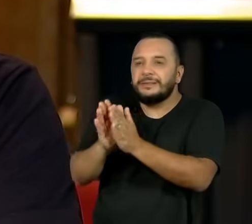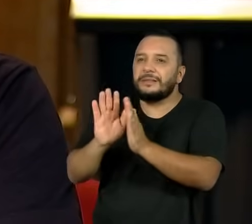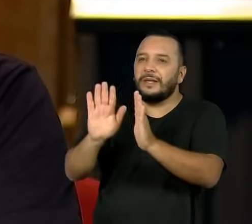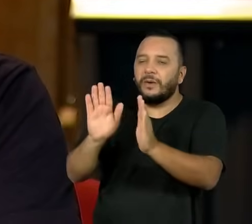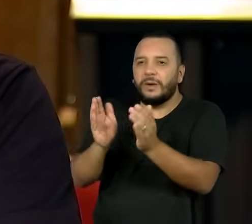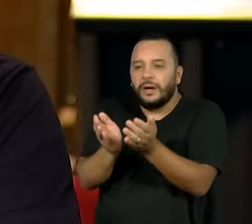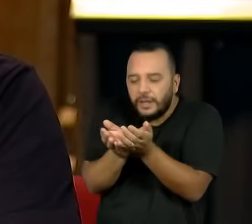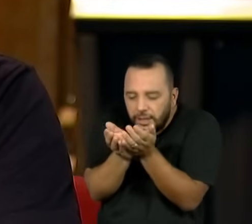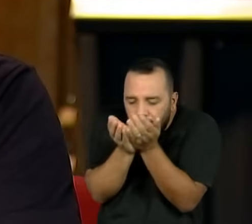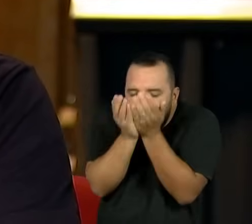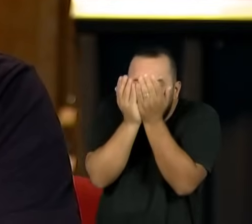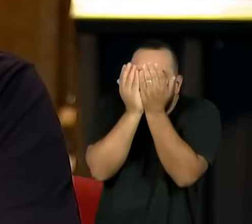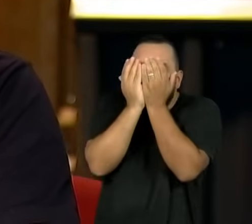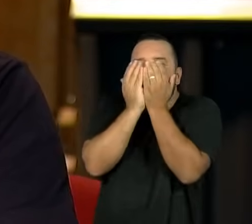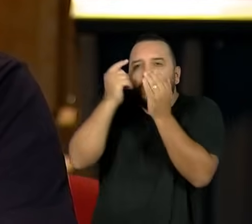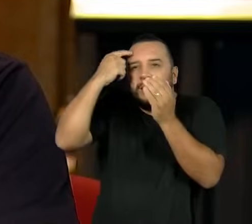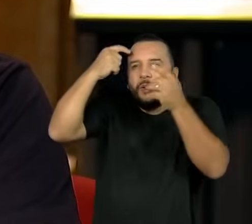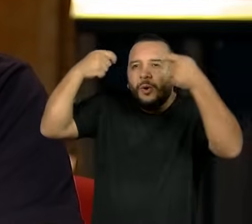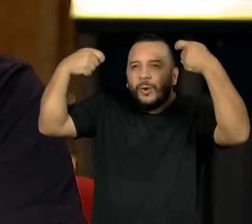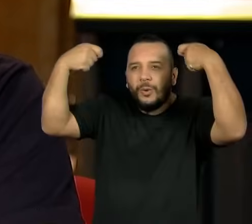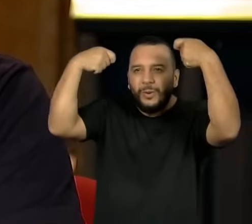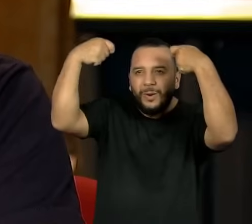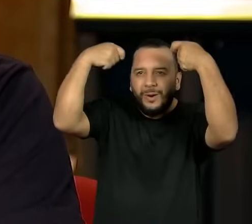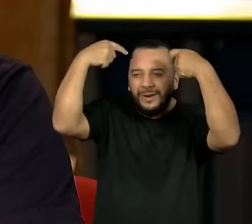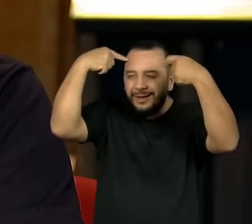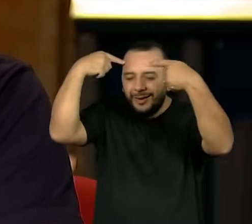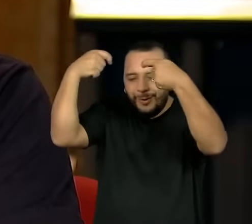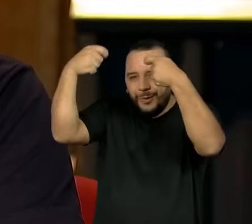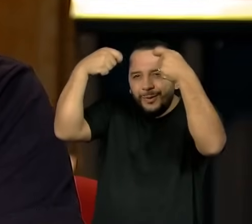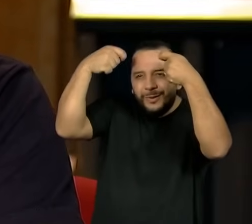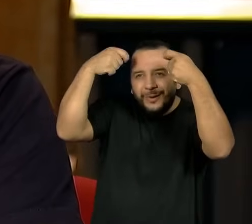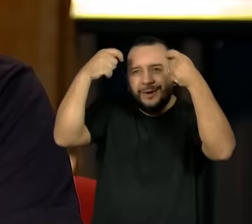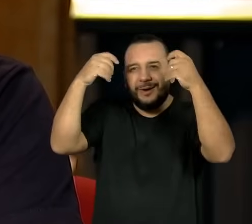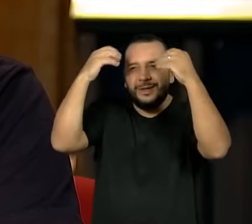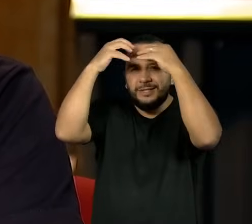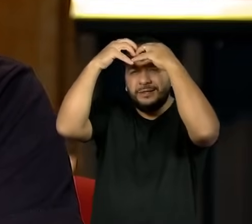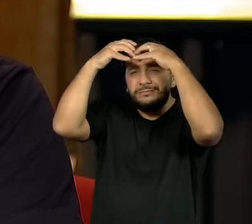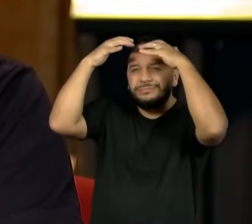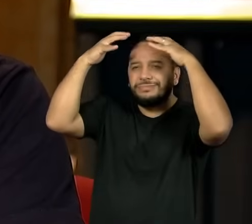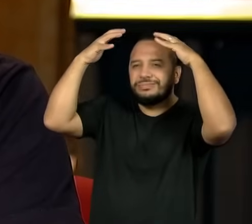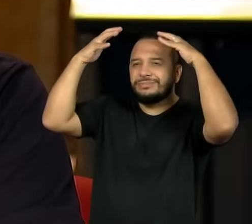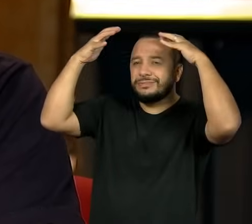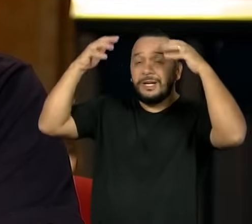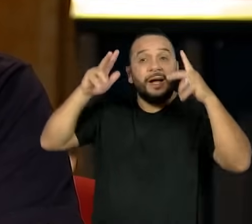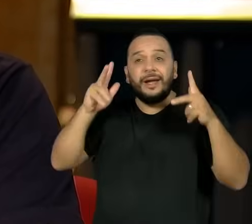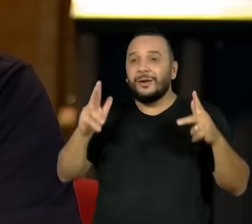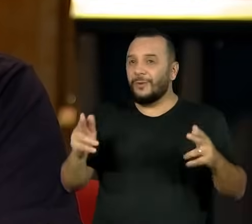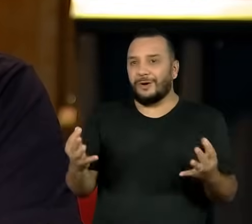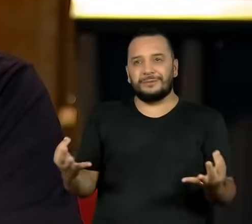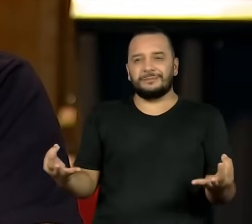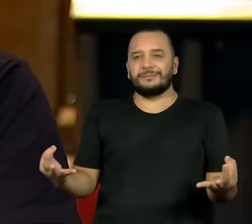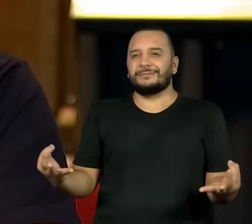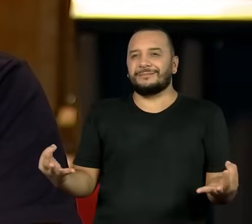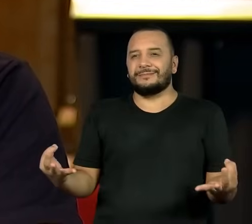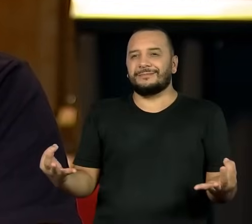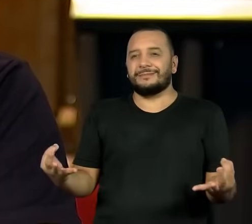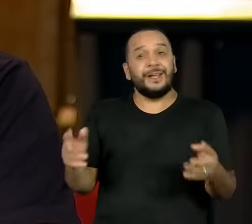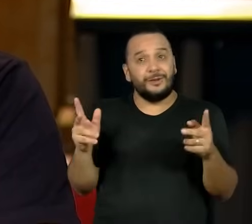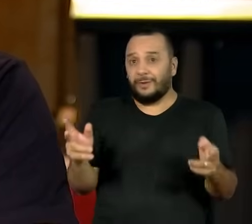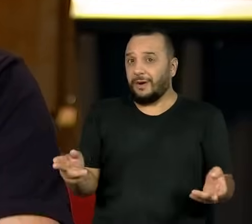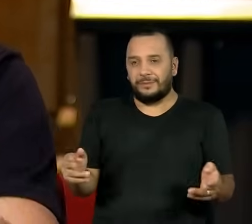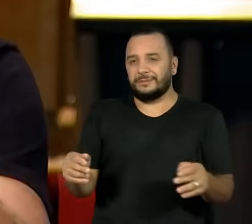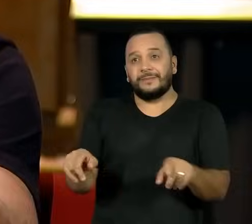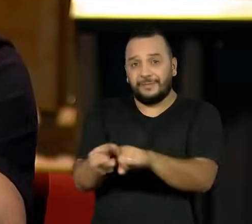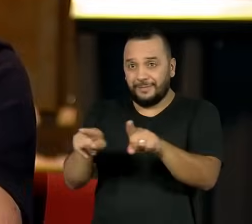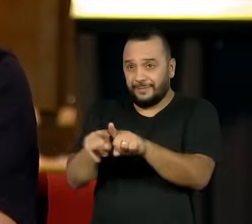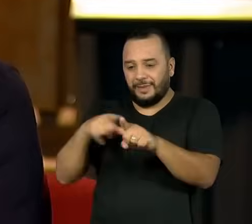esses processos de pensamento, de forma semelhante, por exemplo, ao que acontece com a meditação. A experiência com a ayahuasca é uma